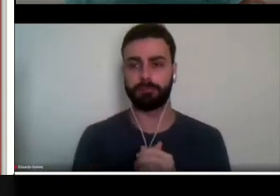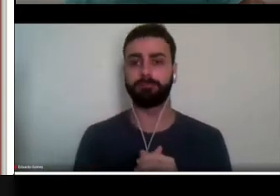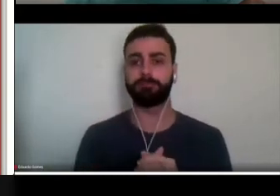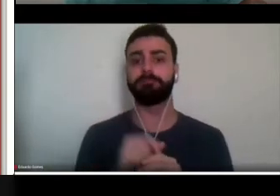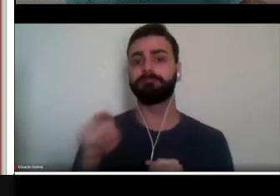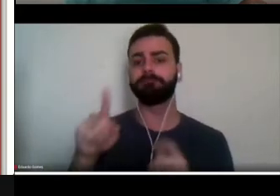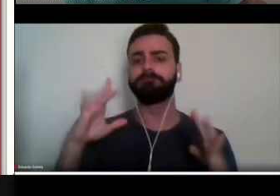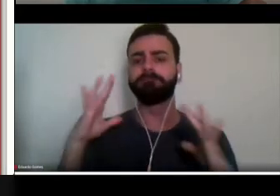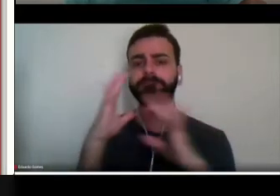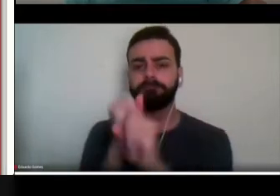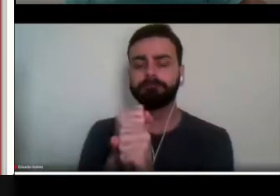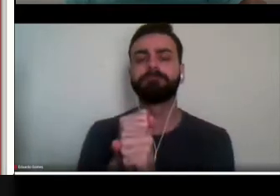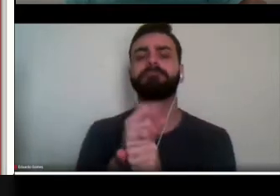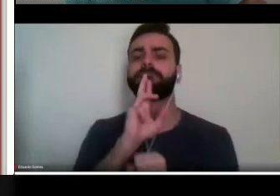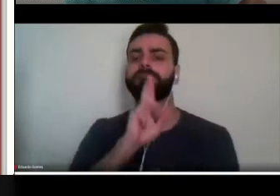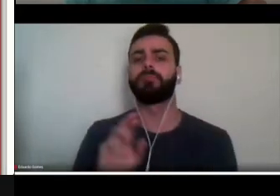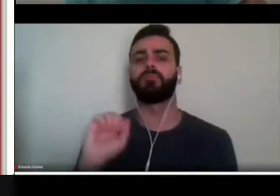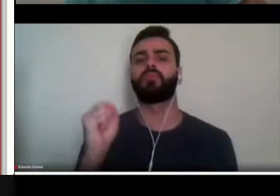segundo.